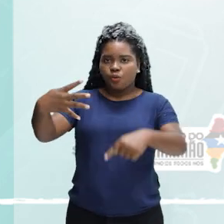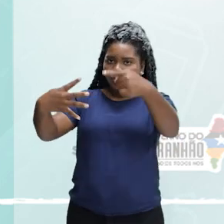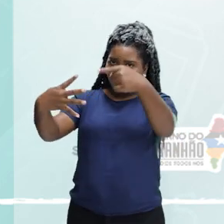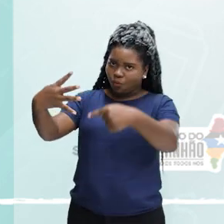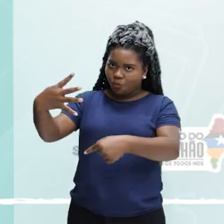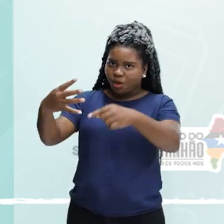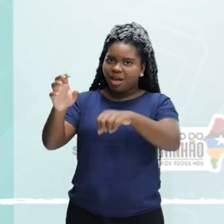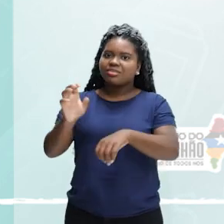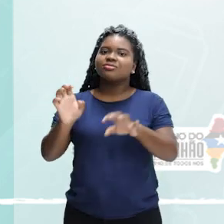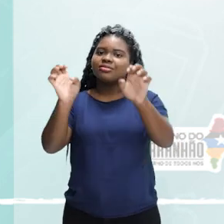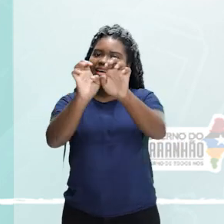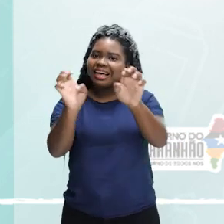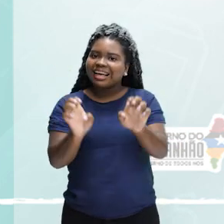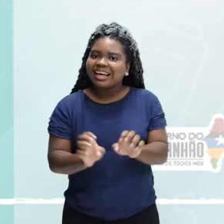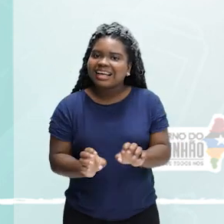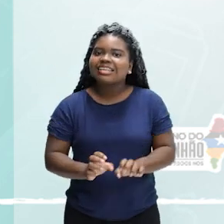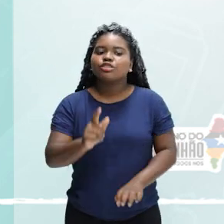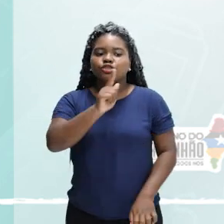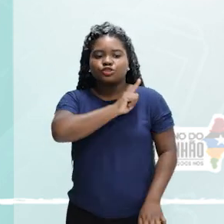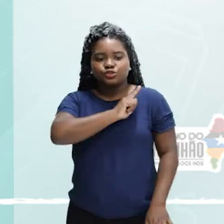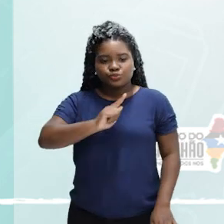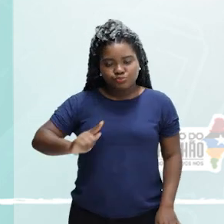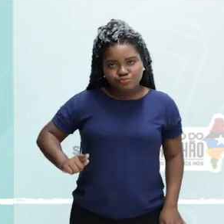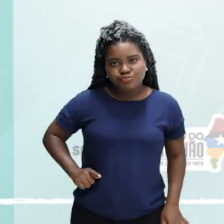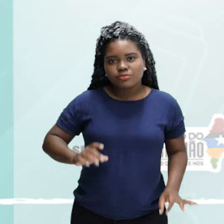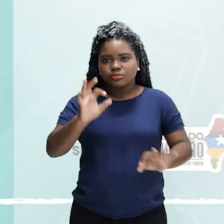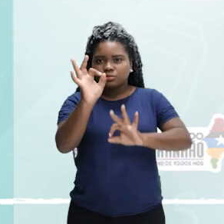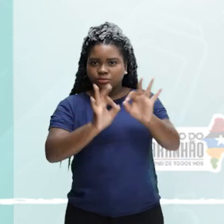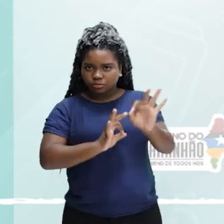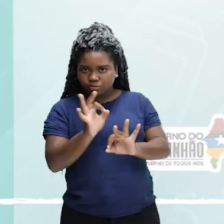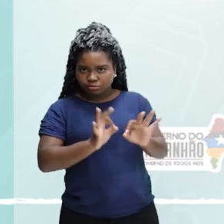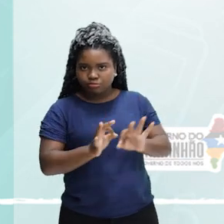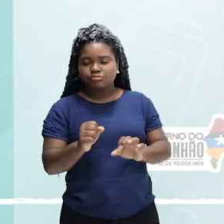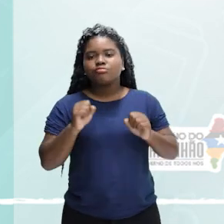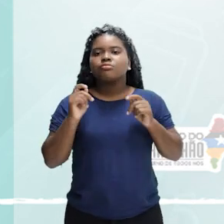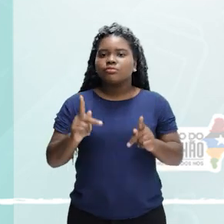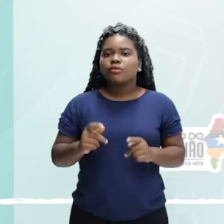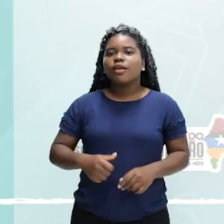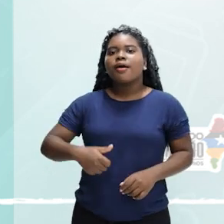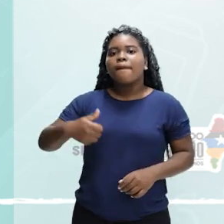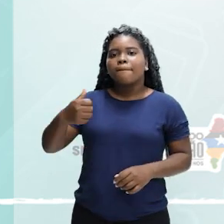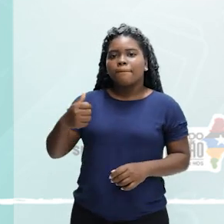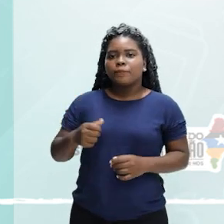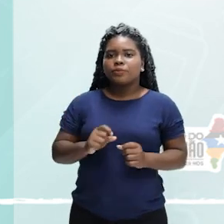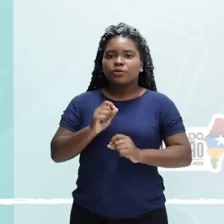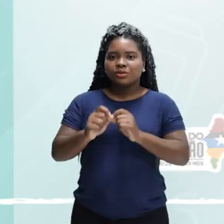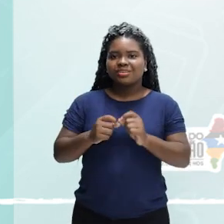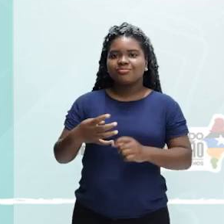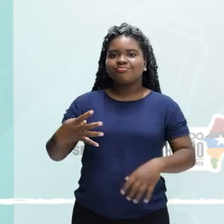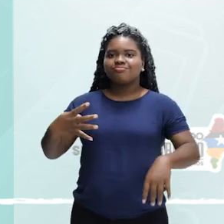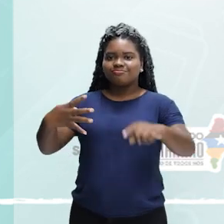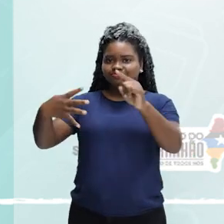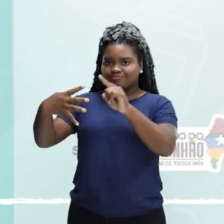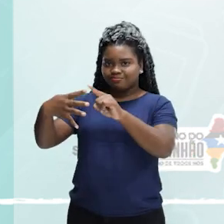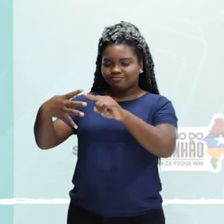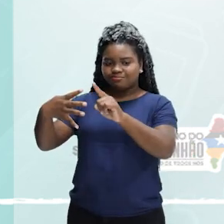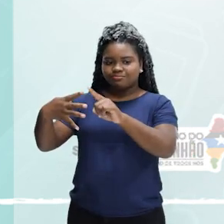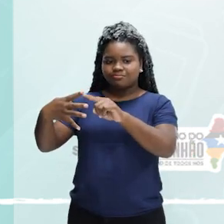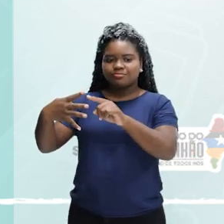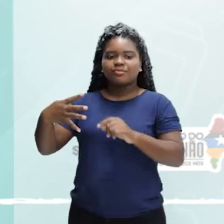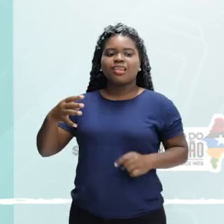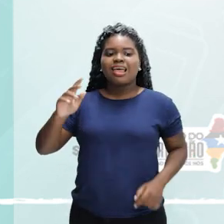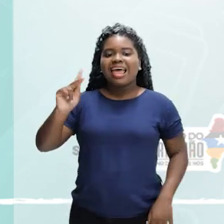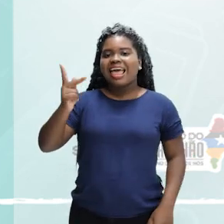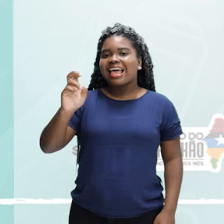governo. Ele percebe que existem 4 modelos de governo. O primeiro ele chama de hegemonias fechadas. Nesse